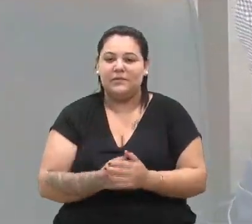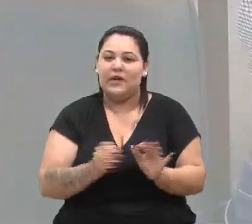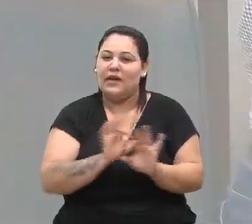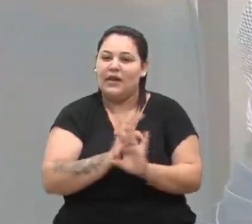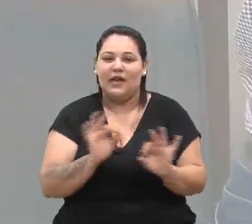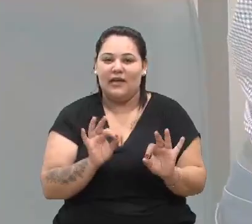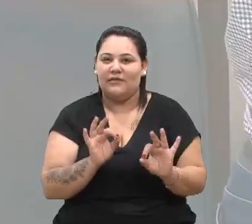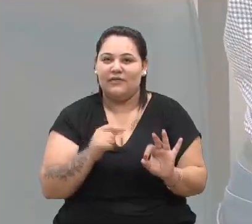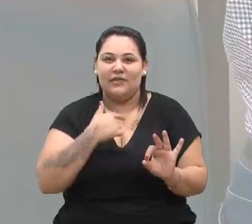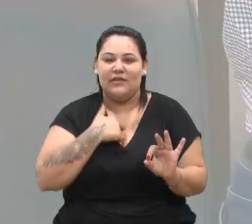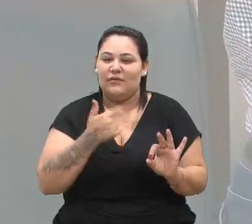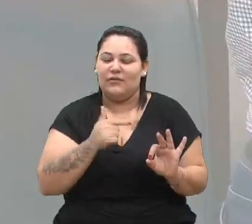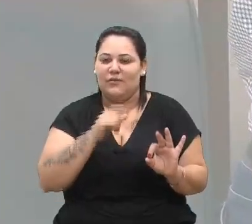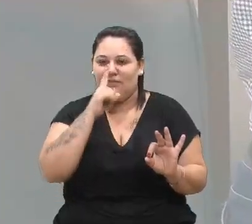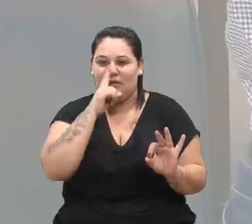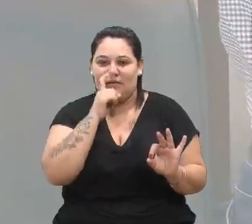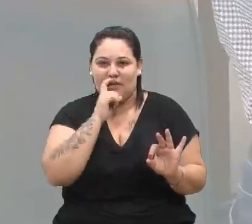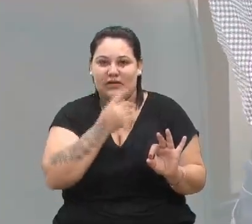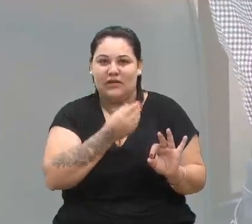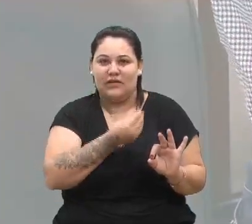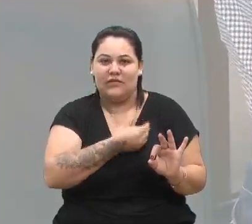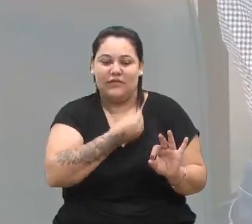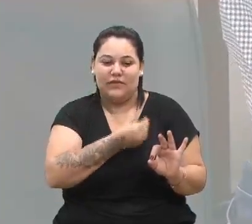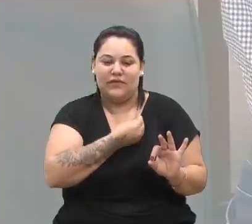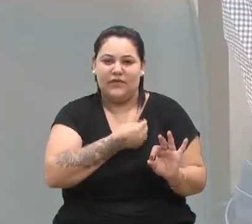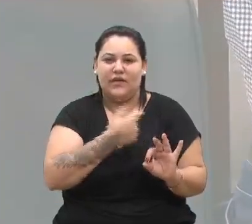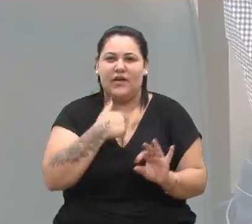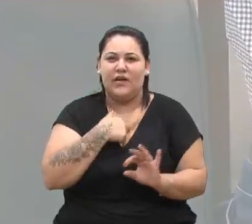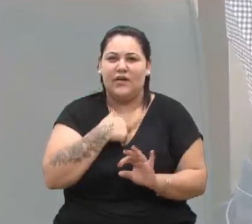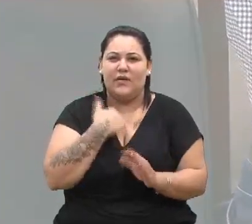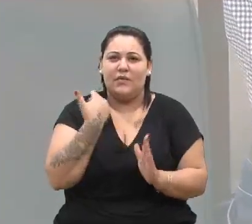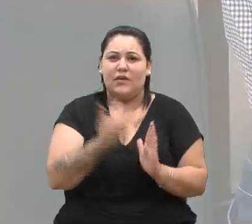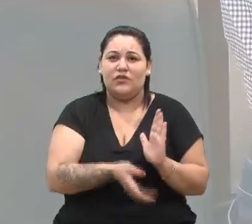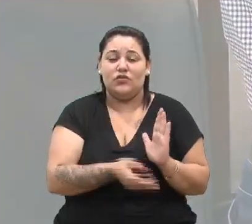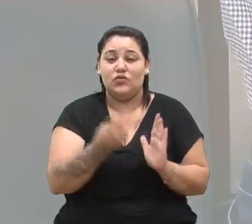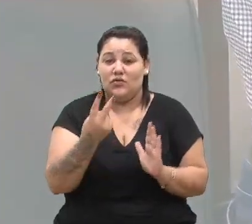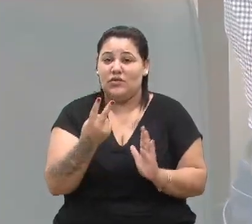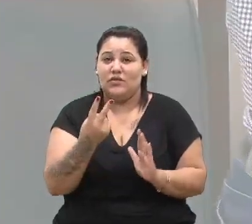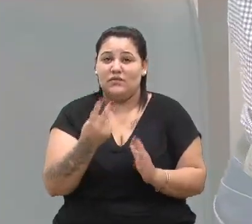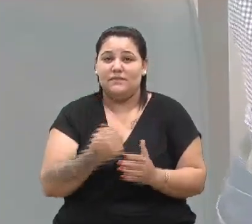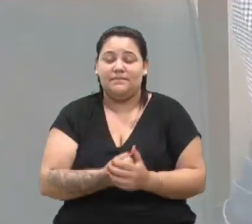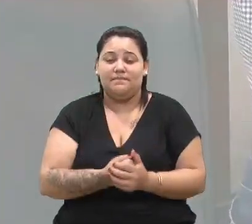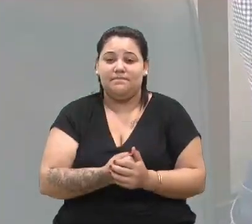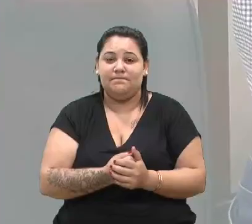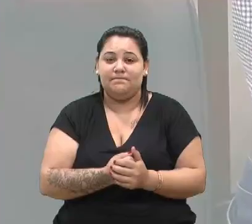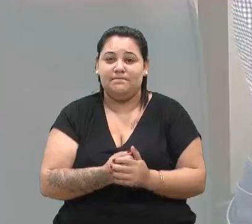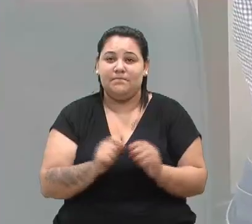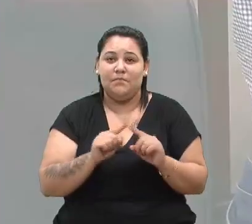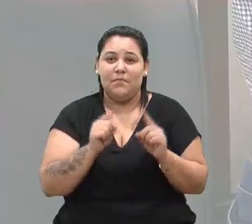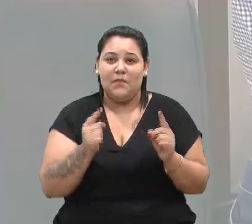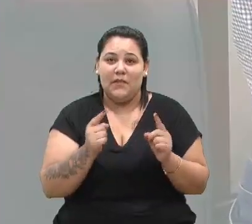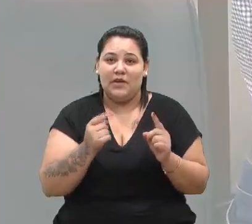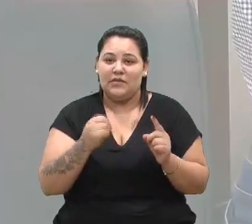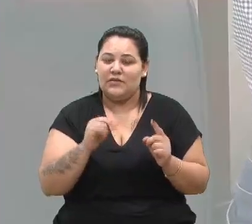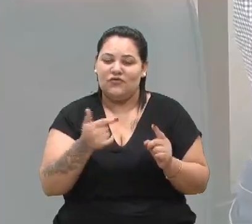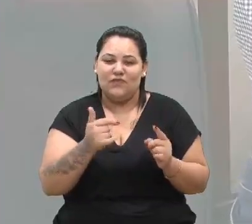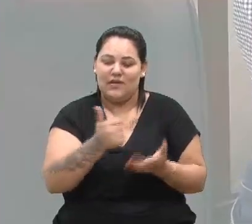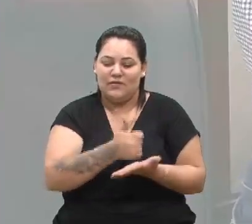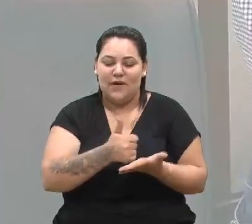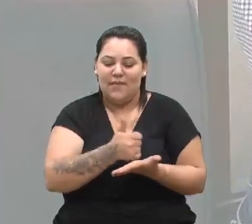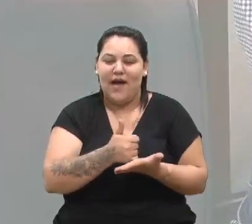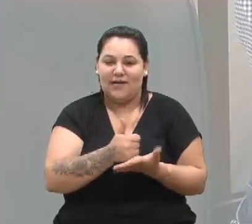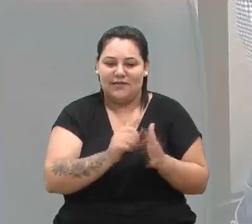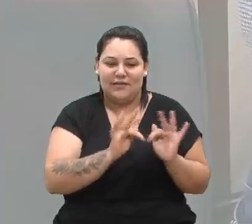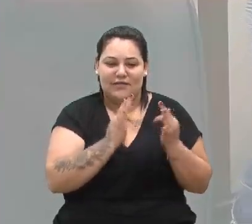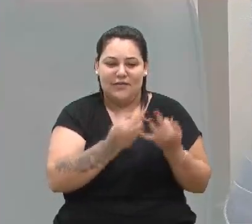Eu não tenho pai e mãe, eu perdi o pai e a mãe em 40 dias, os dois. Mas se não fosse uma base familiar forte, eu